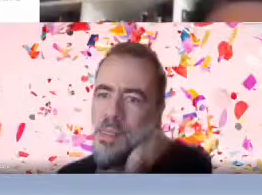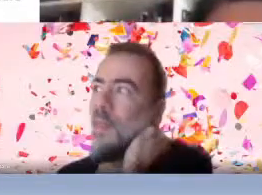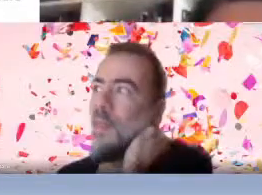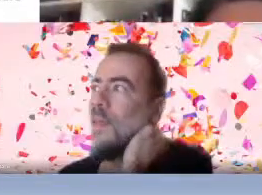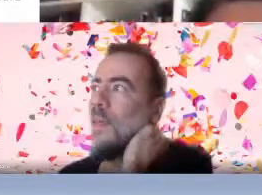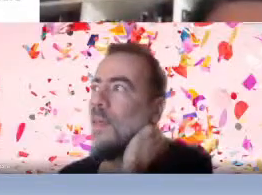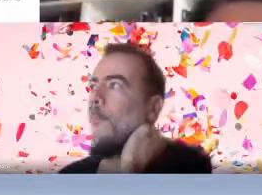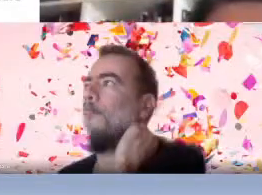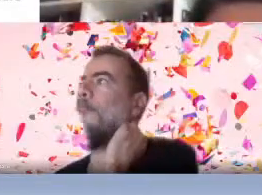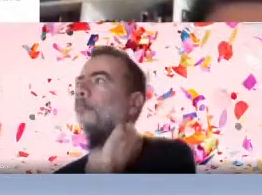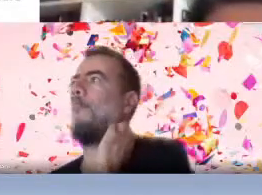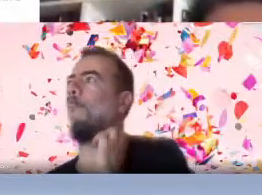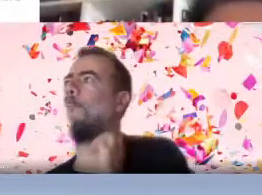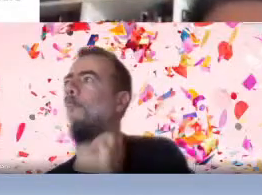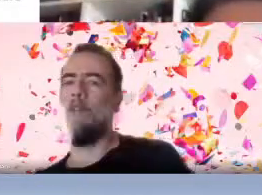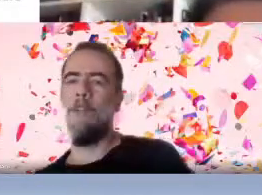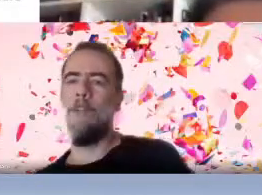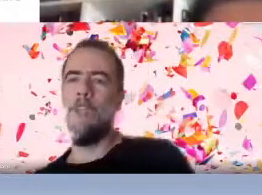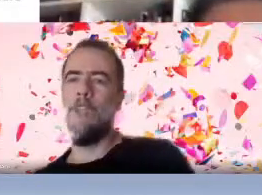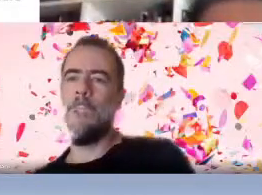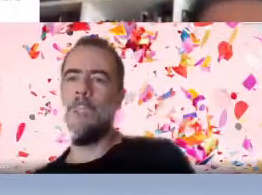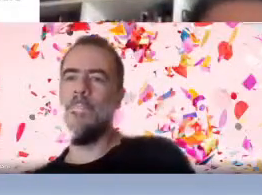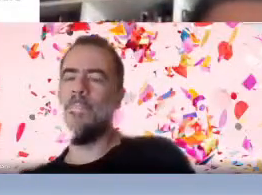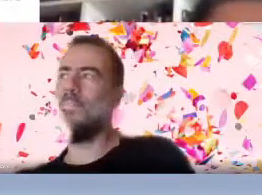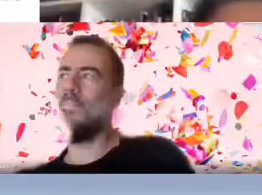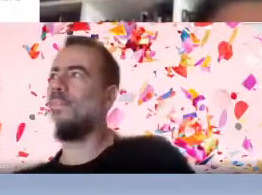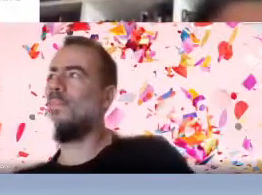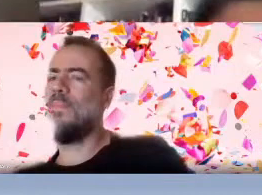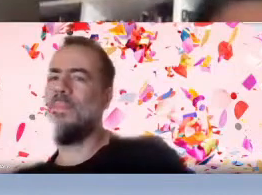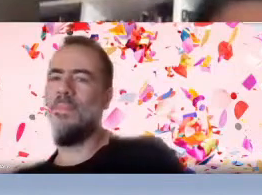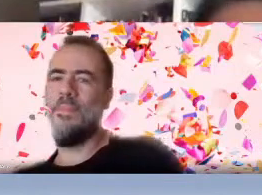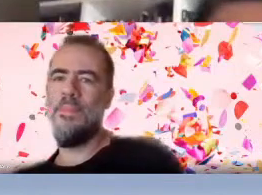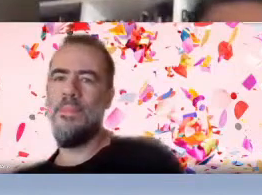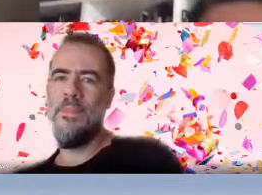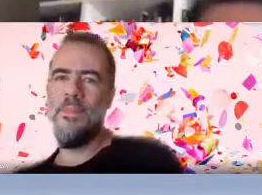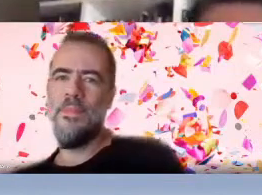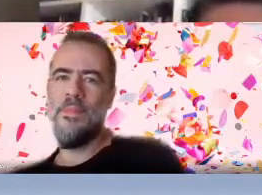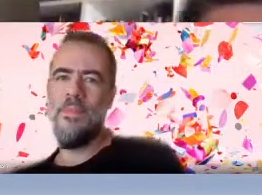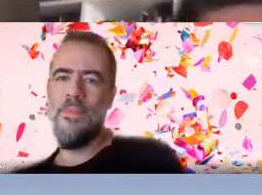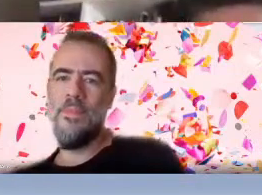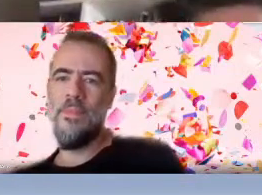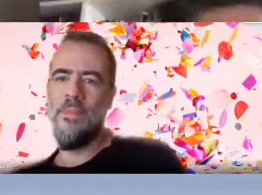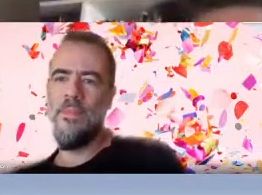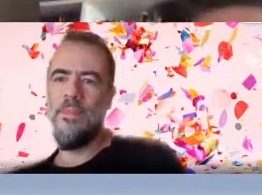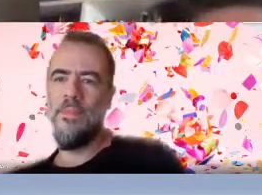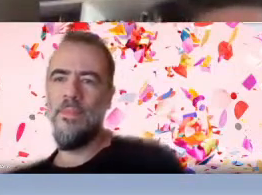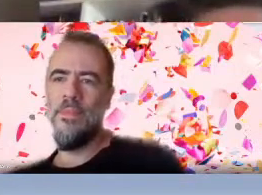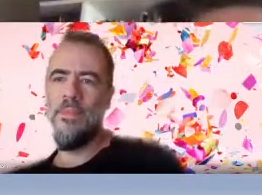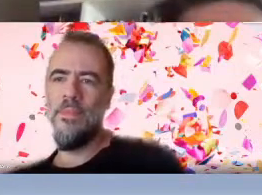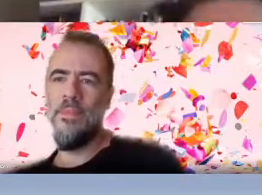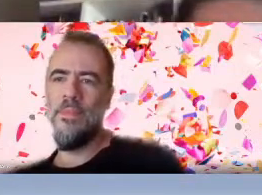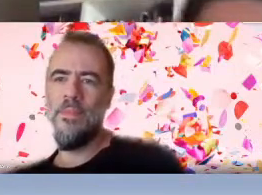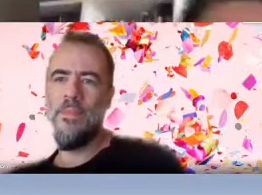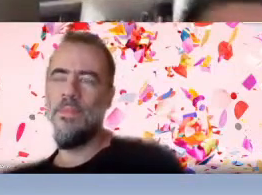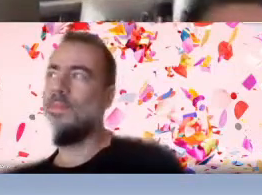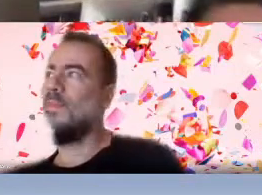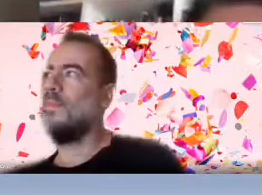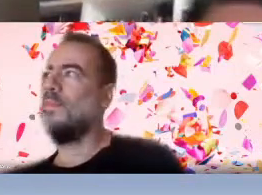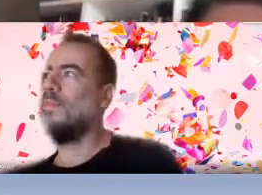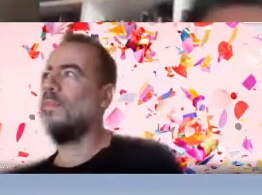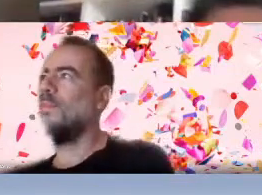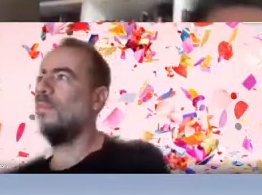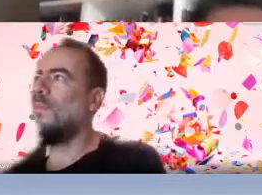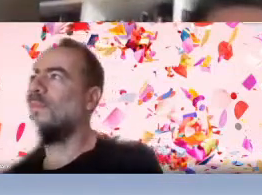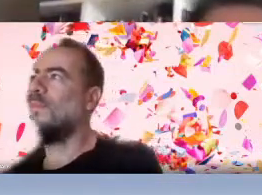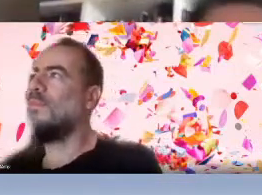Henrique, socorro. Nossa, Chorei eu até mais. Agora não, Henrique, ele tá desidratado, porque tava lá. Gente, eles estão nos ouvindo